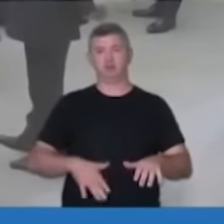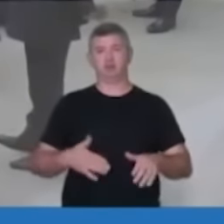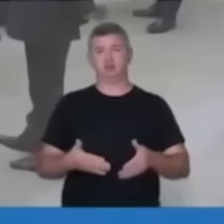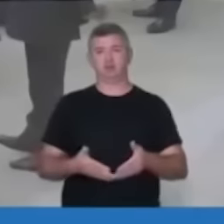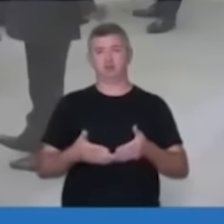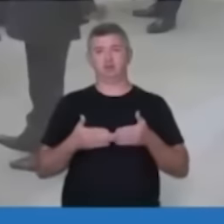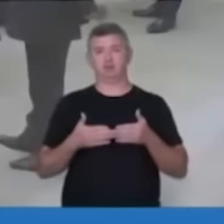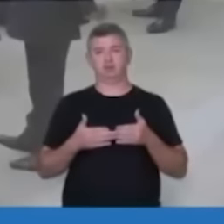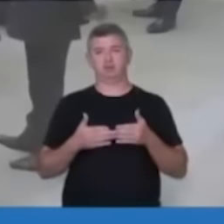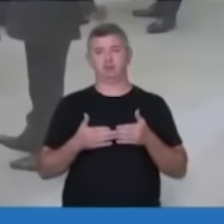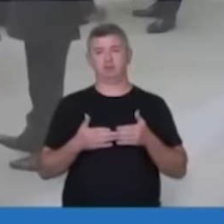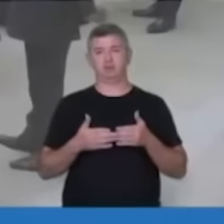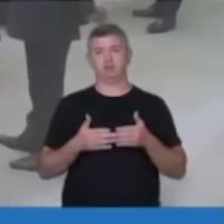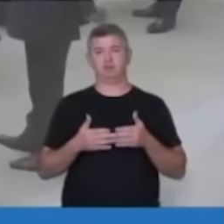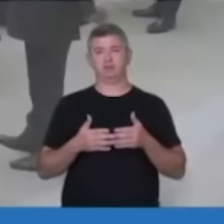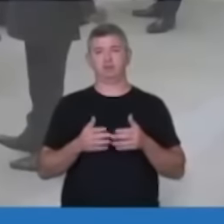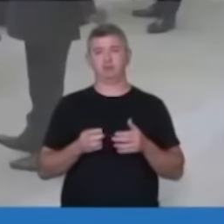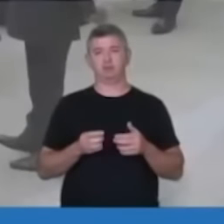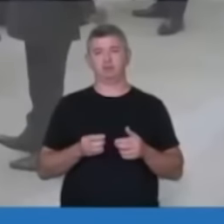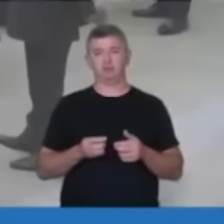por favor